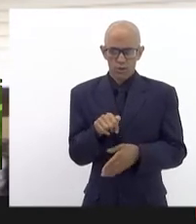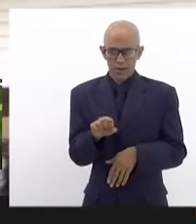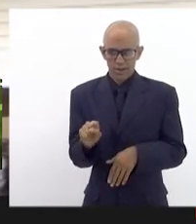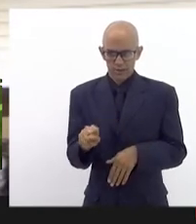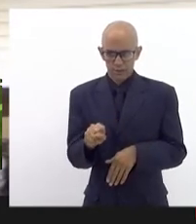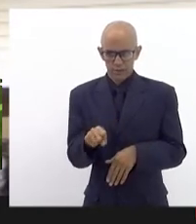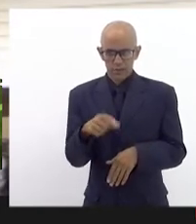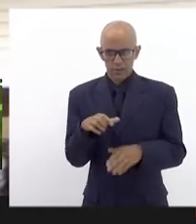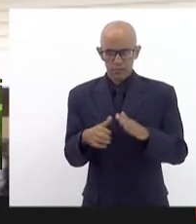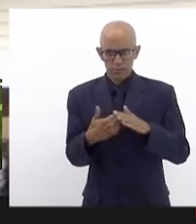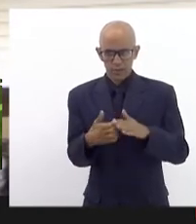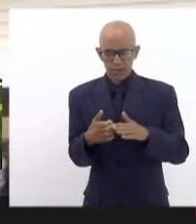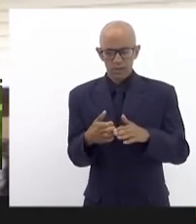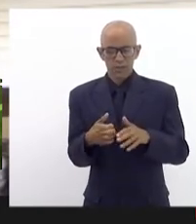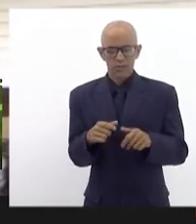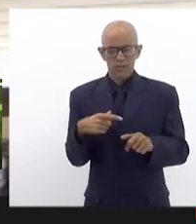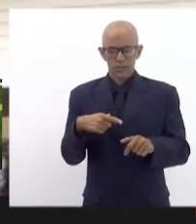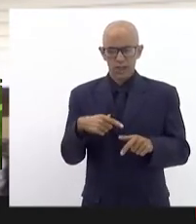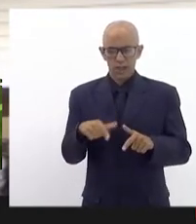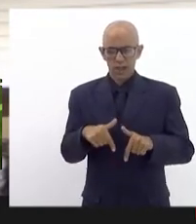empresas que estão atuando no Estado...